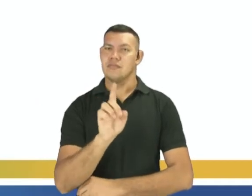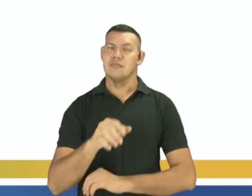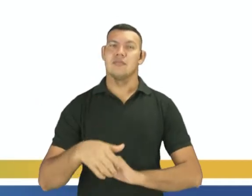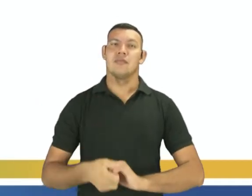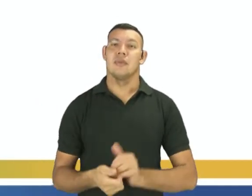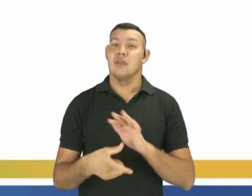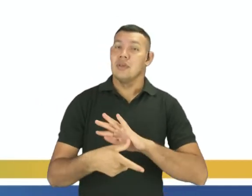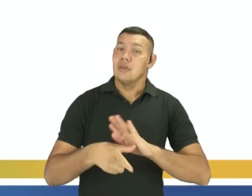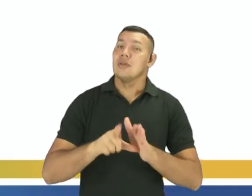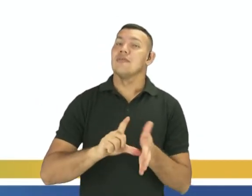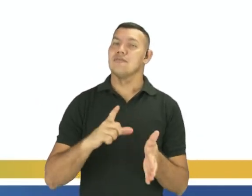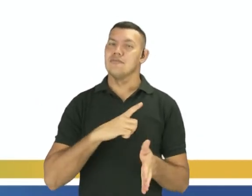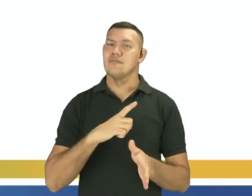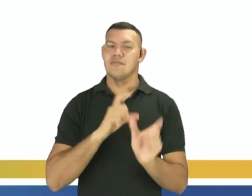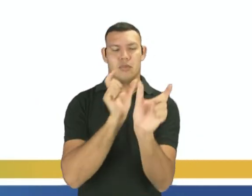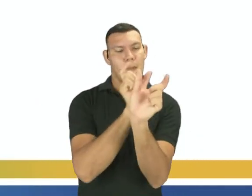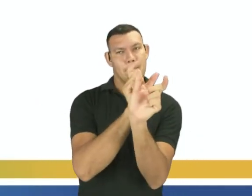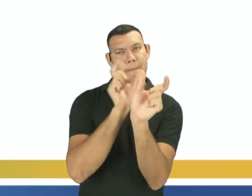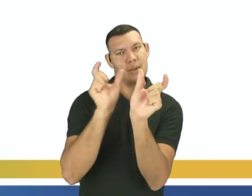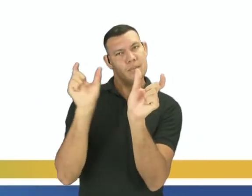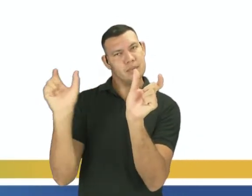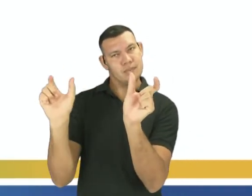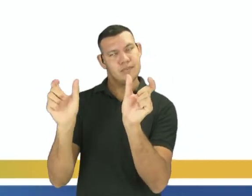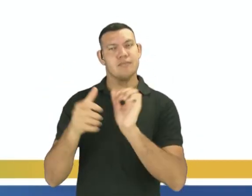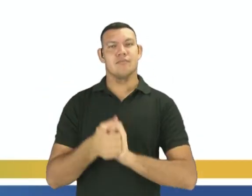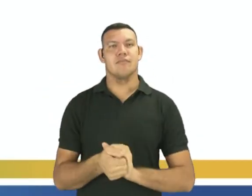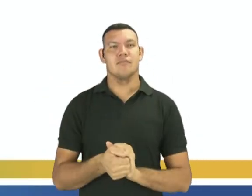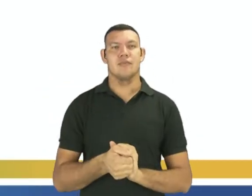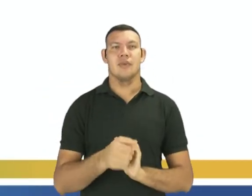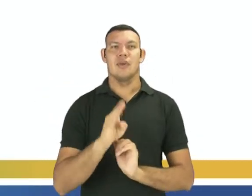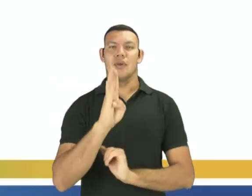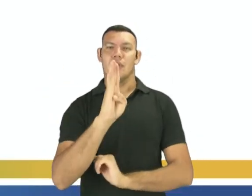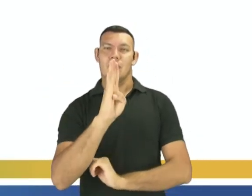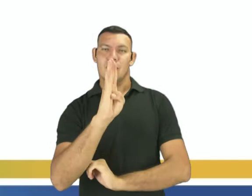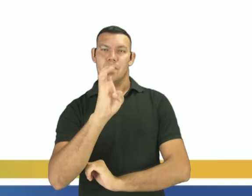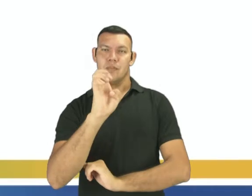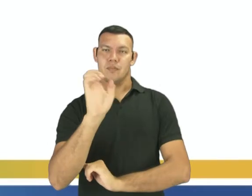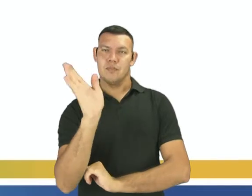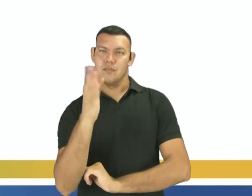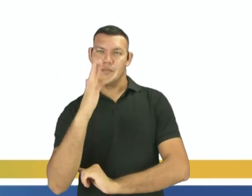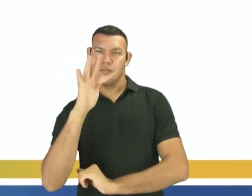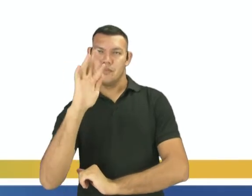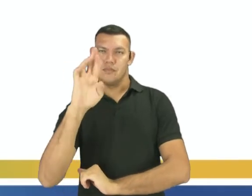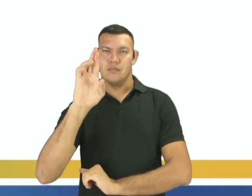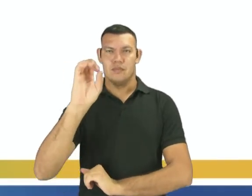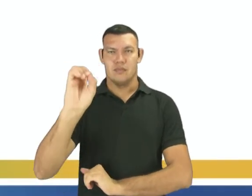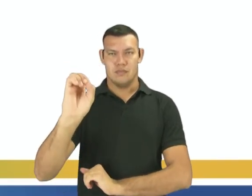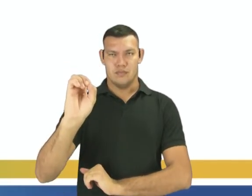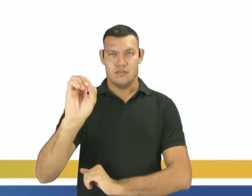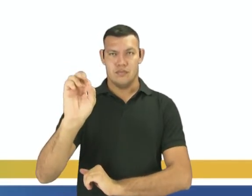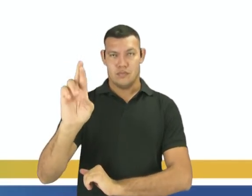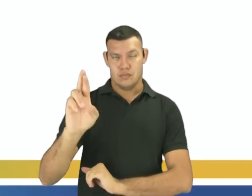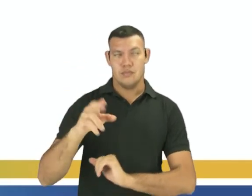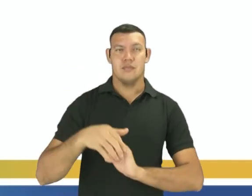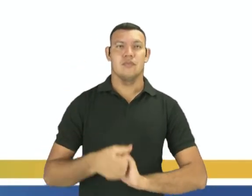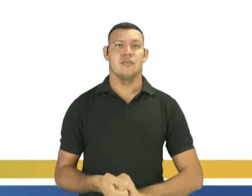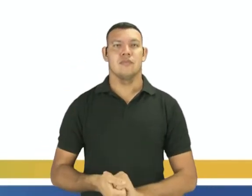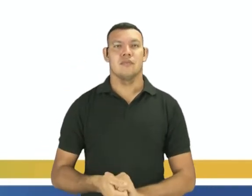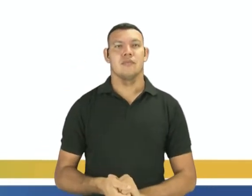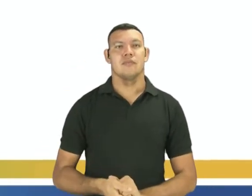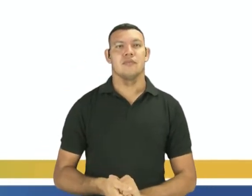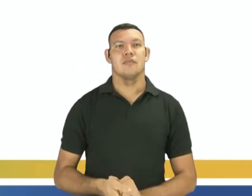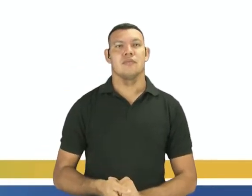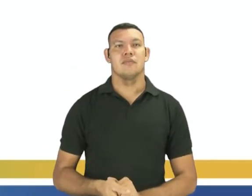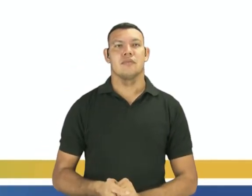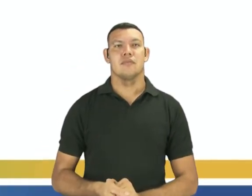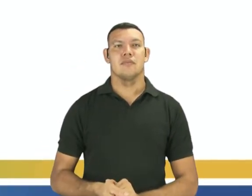dele tem uma preposição. A preposição before. Before going. Antes de ir deitar. I